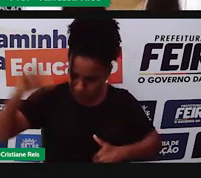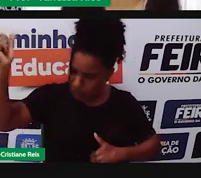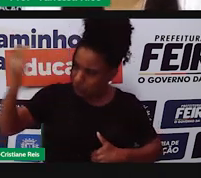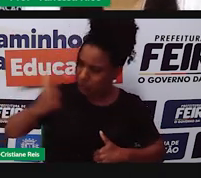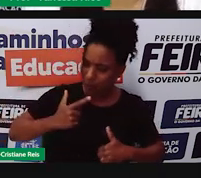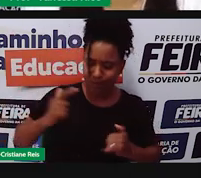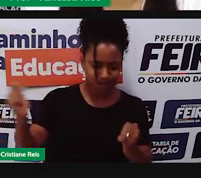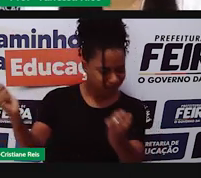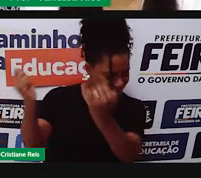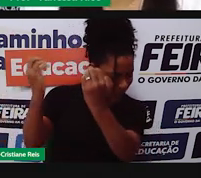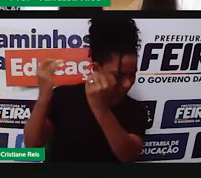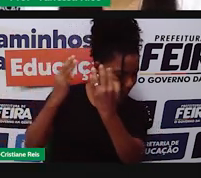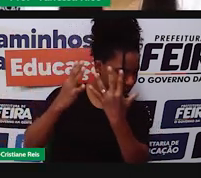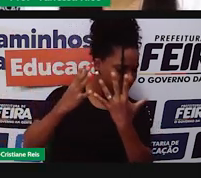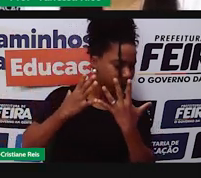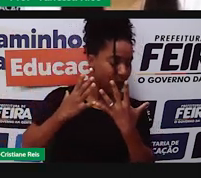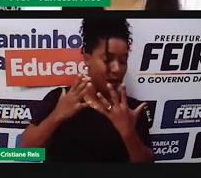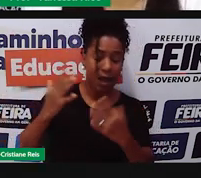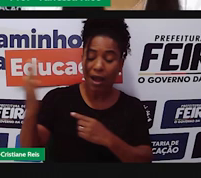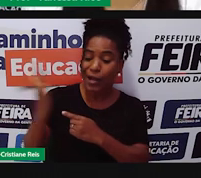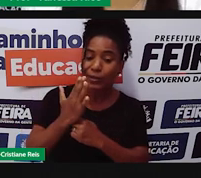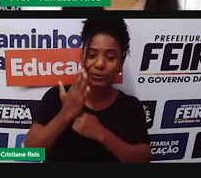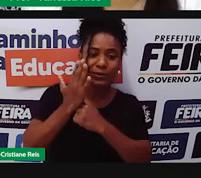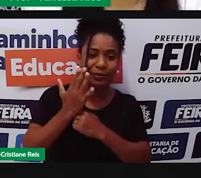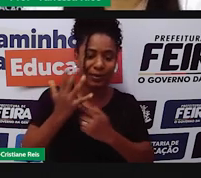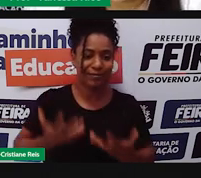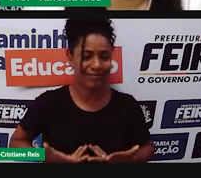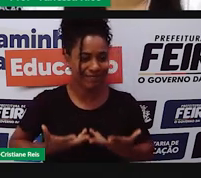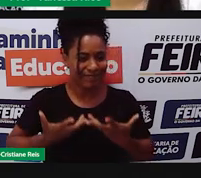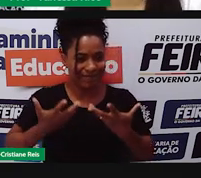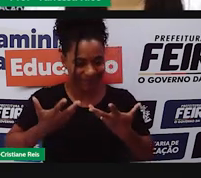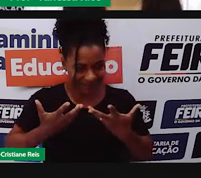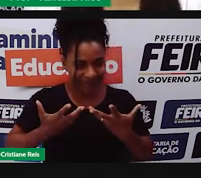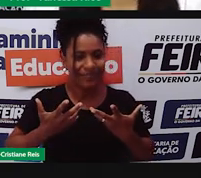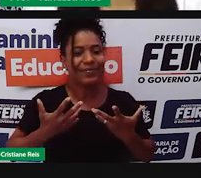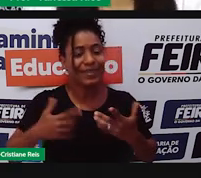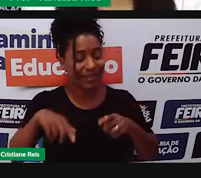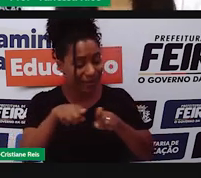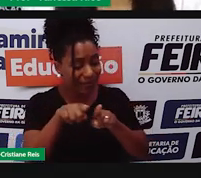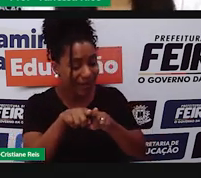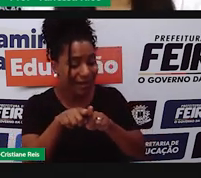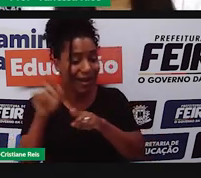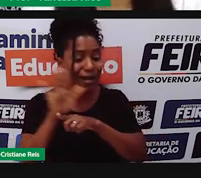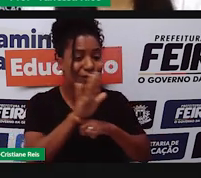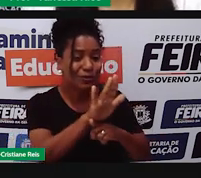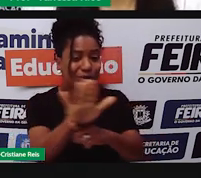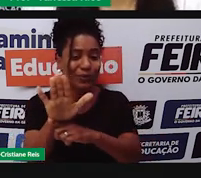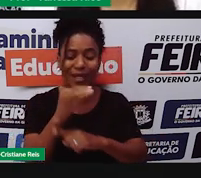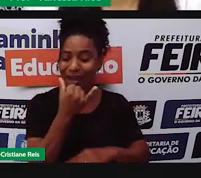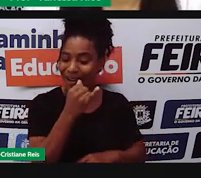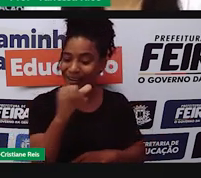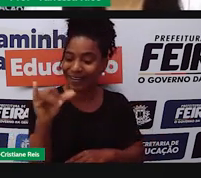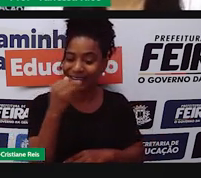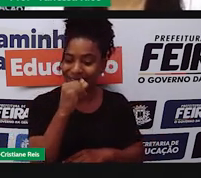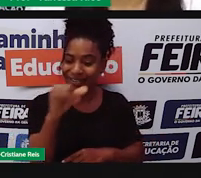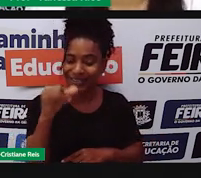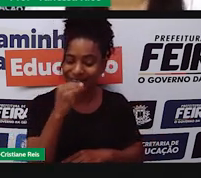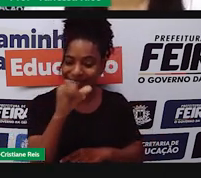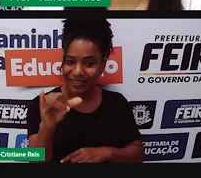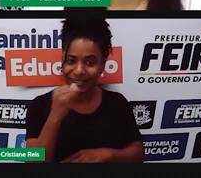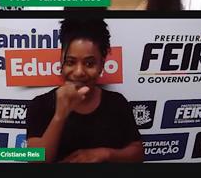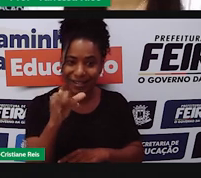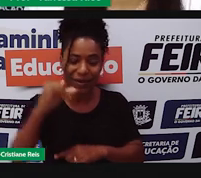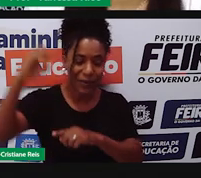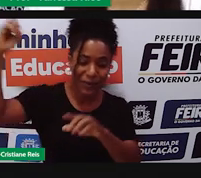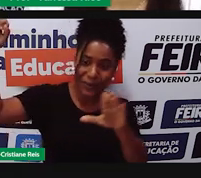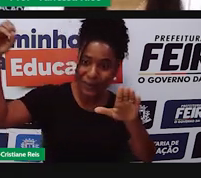luminosa e nos ajudar através do fornecimento de uma energia limpa a preservar o meio ambiente e a poder